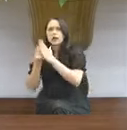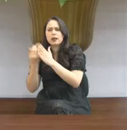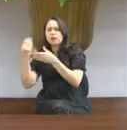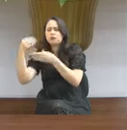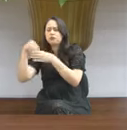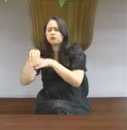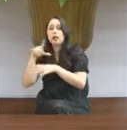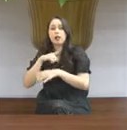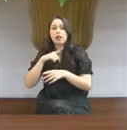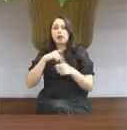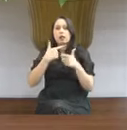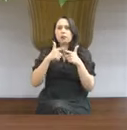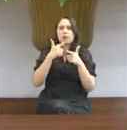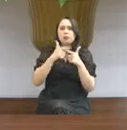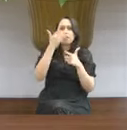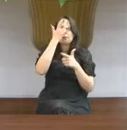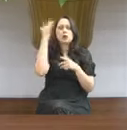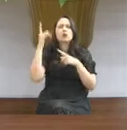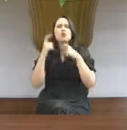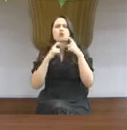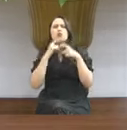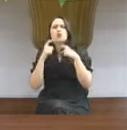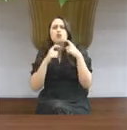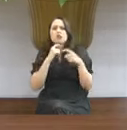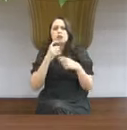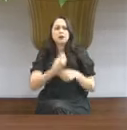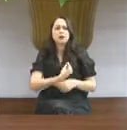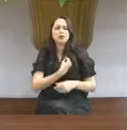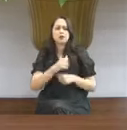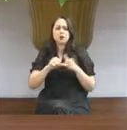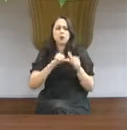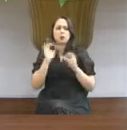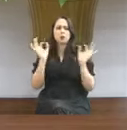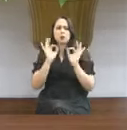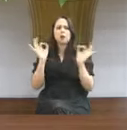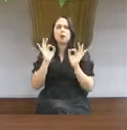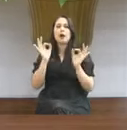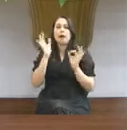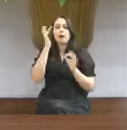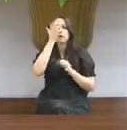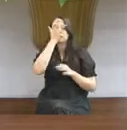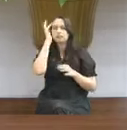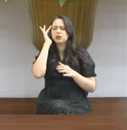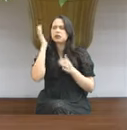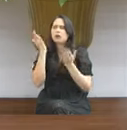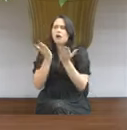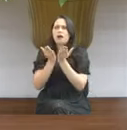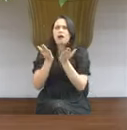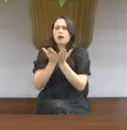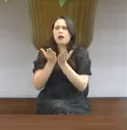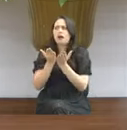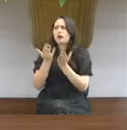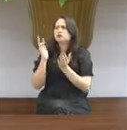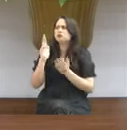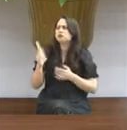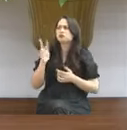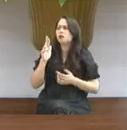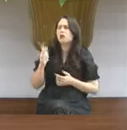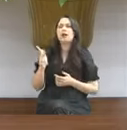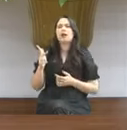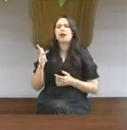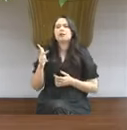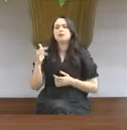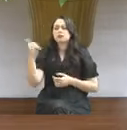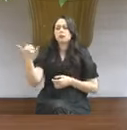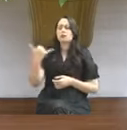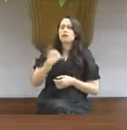dele. Não é? Ei, está esperando. Aí vem o ímpio. Vem aquele parente chato que não é crente.